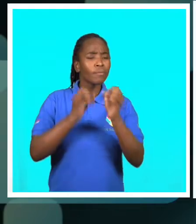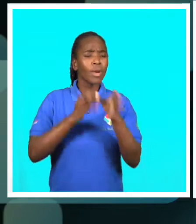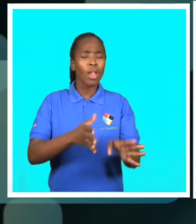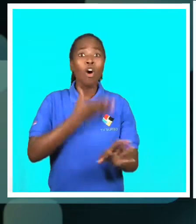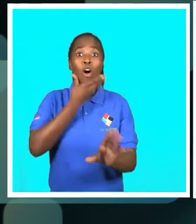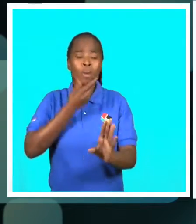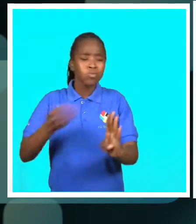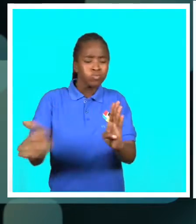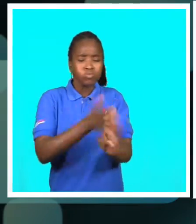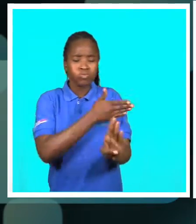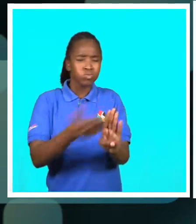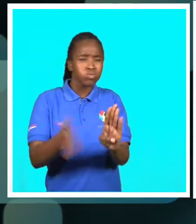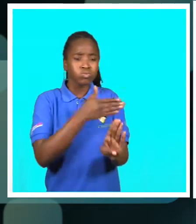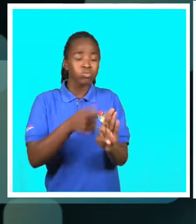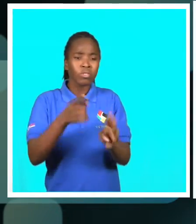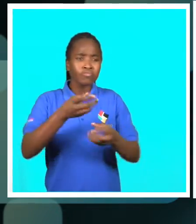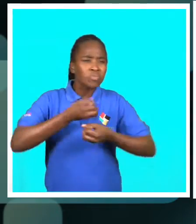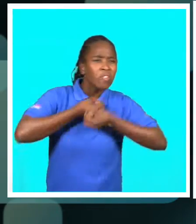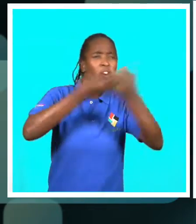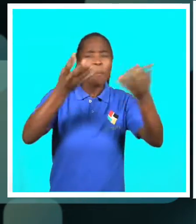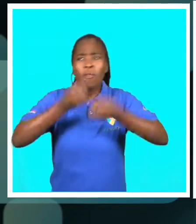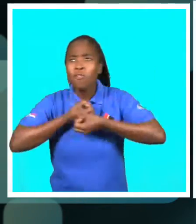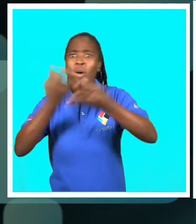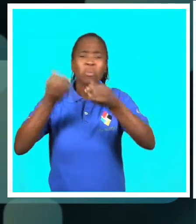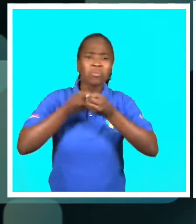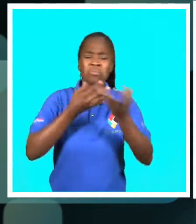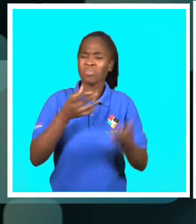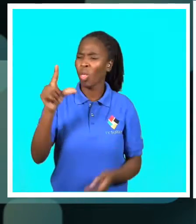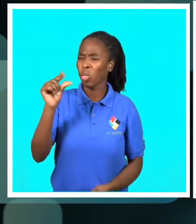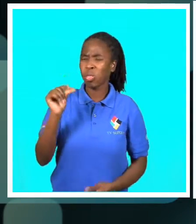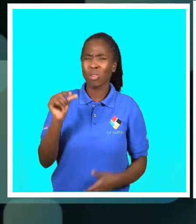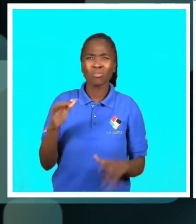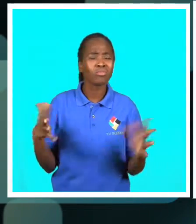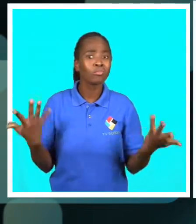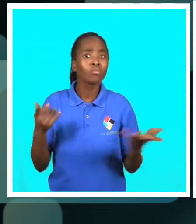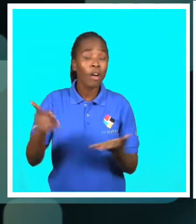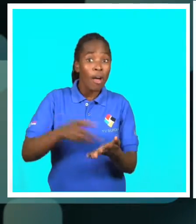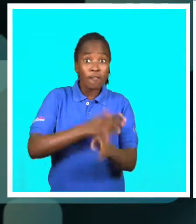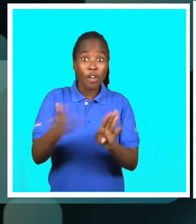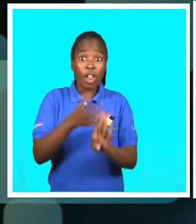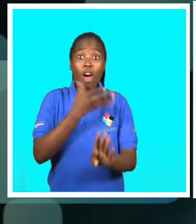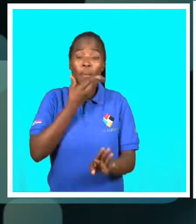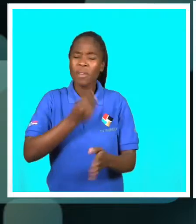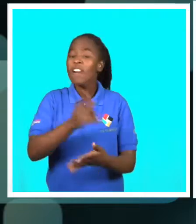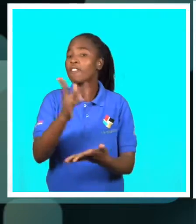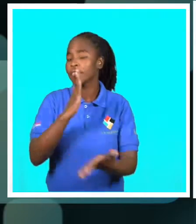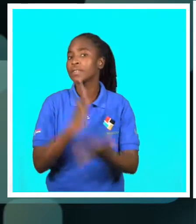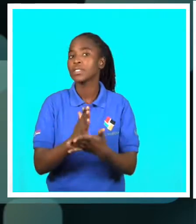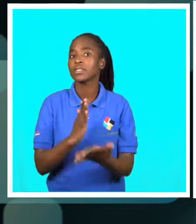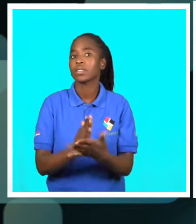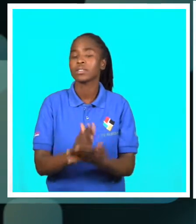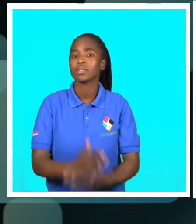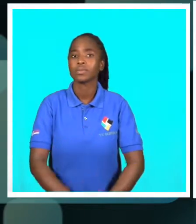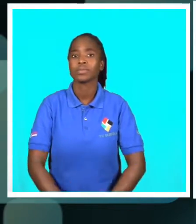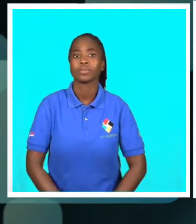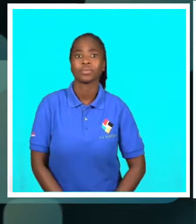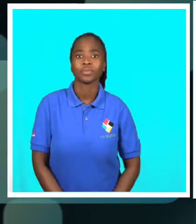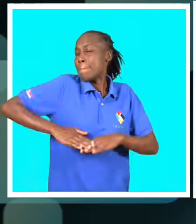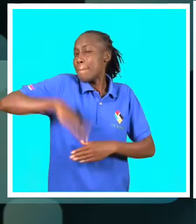Pouco divulgados, mas eles são uma realidade. Os casos de violência doméstica contra homens.